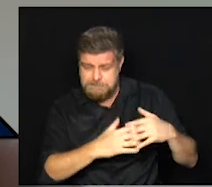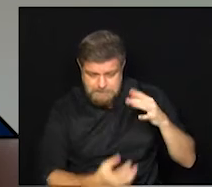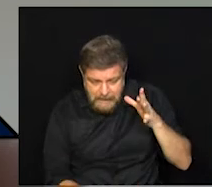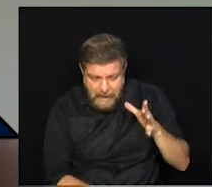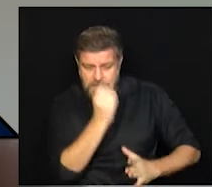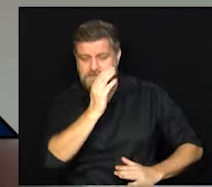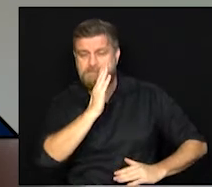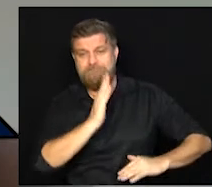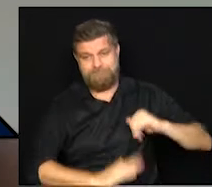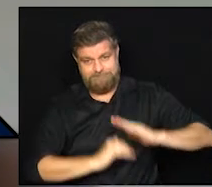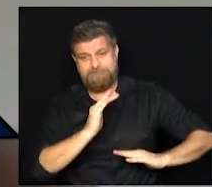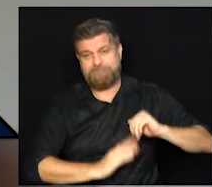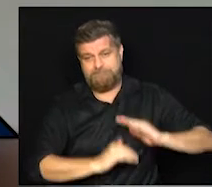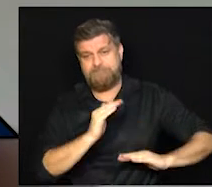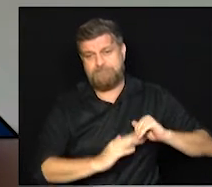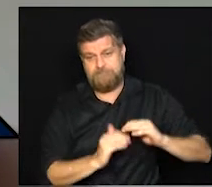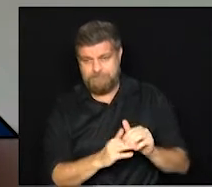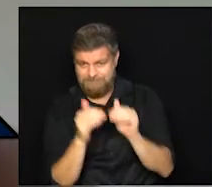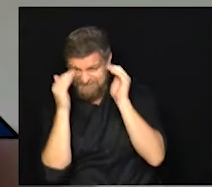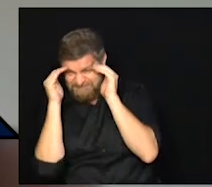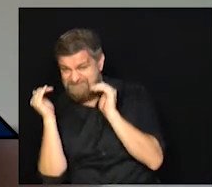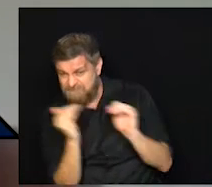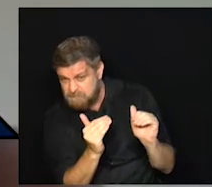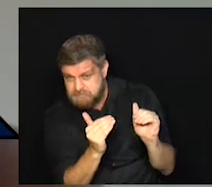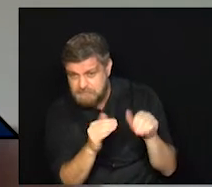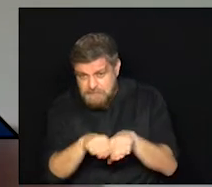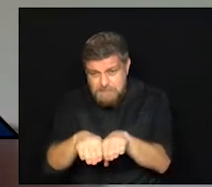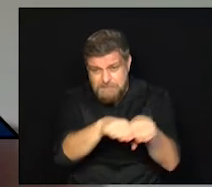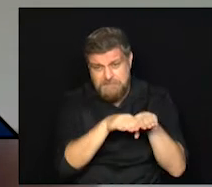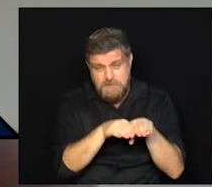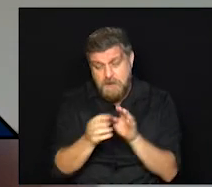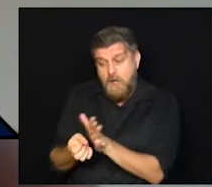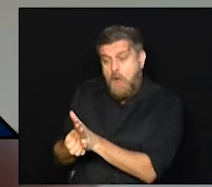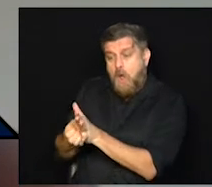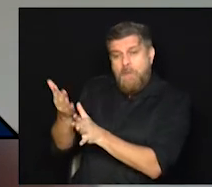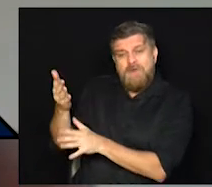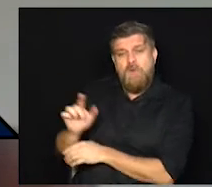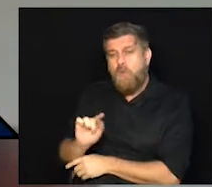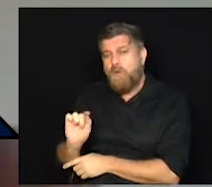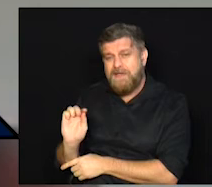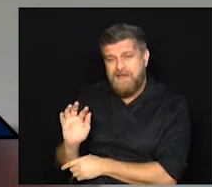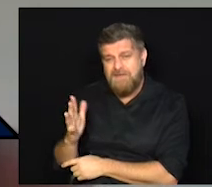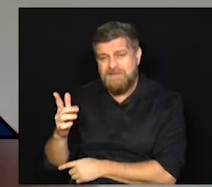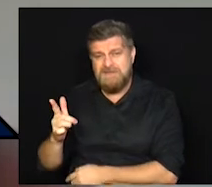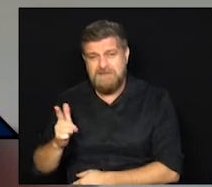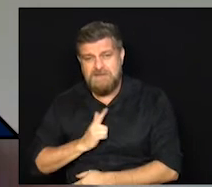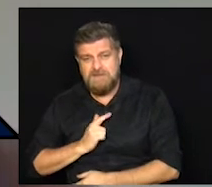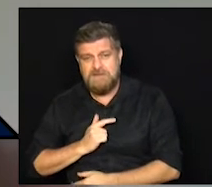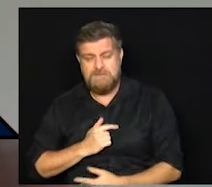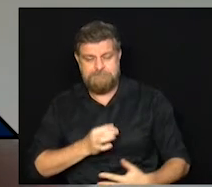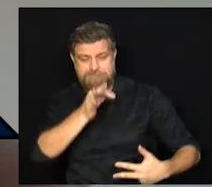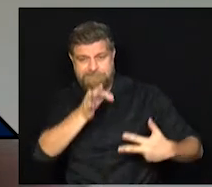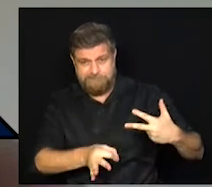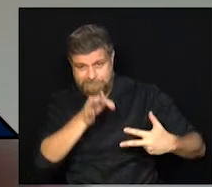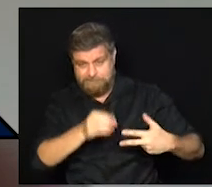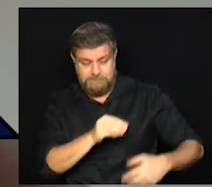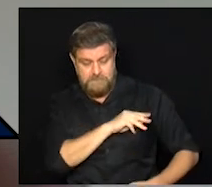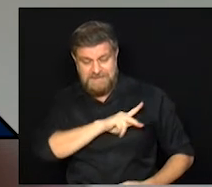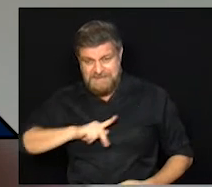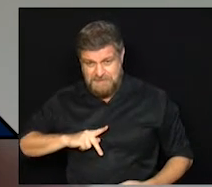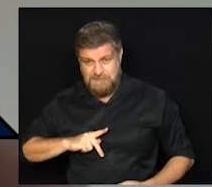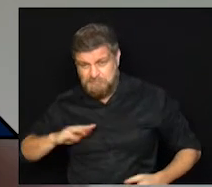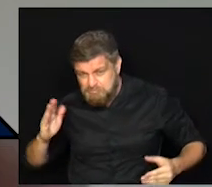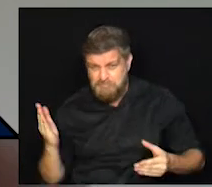sejam efetivamente cumpridos, né? Muitas vezes, e na maioria deles, através da Defensoria Pública, do Ministério